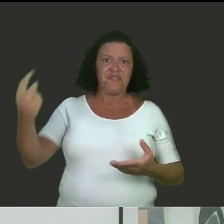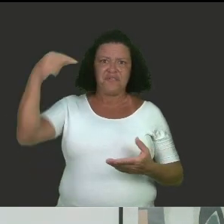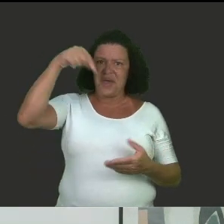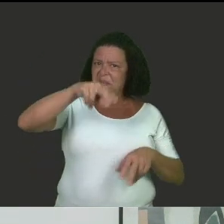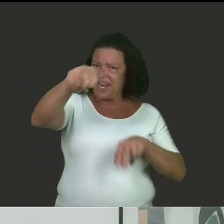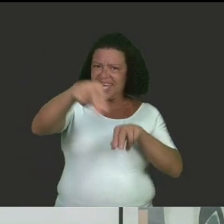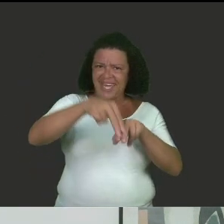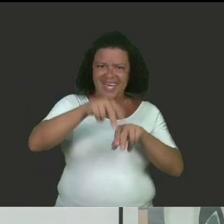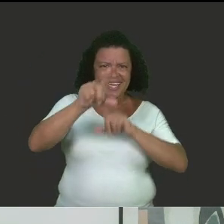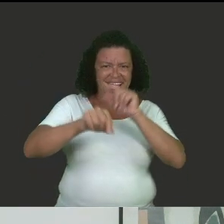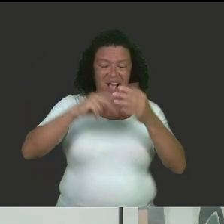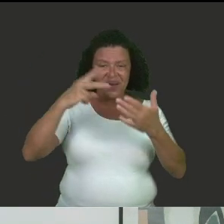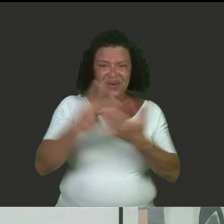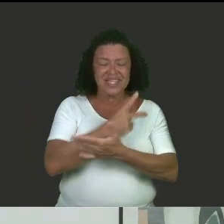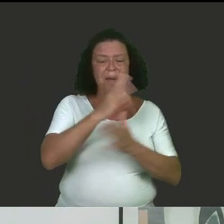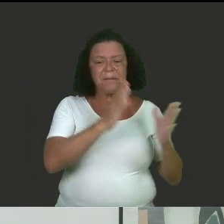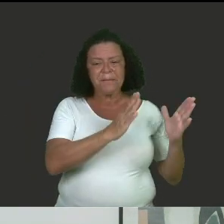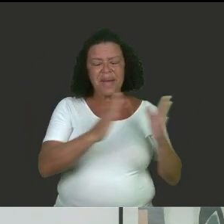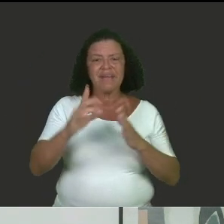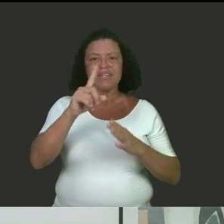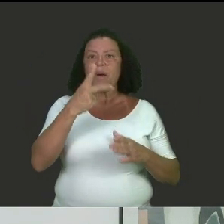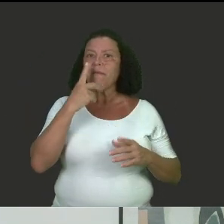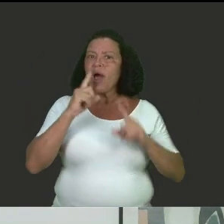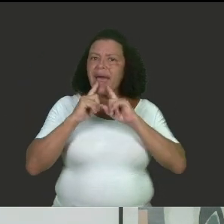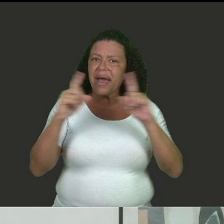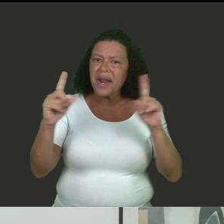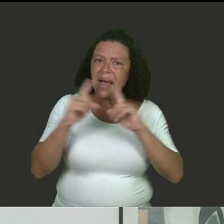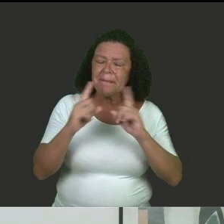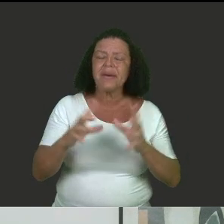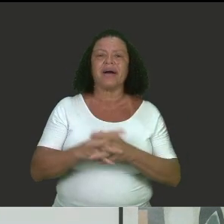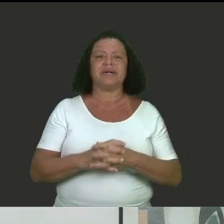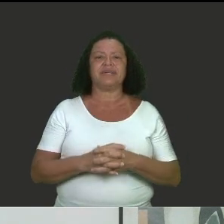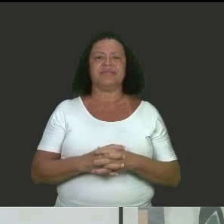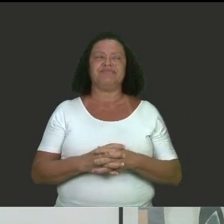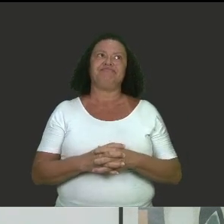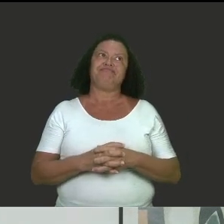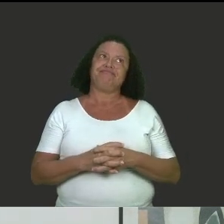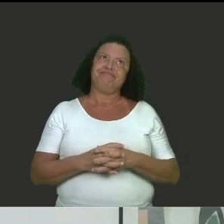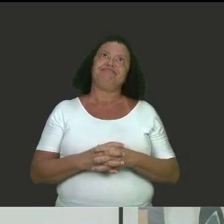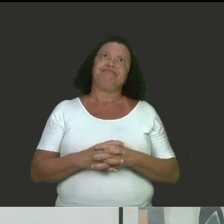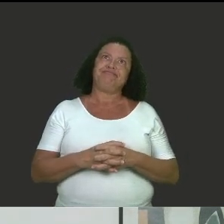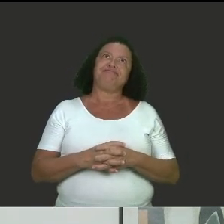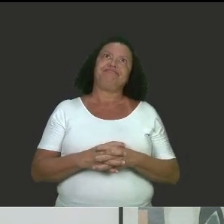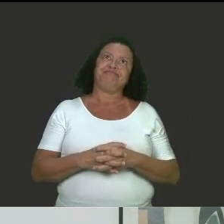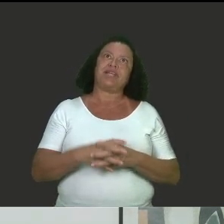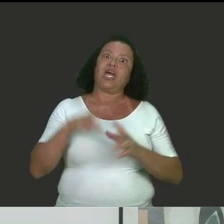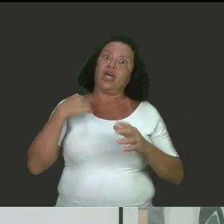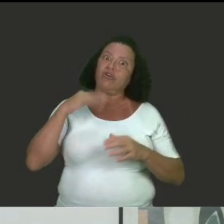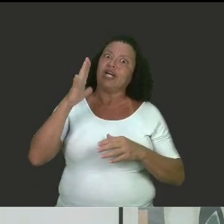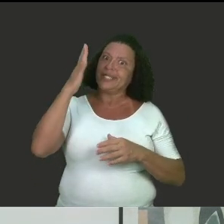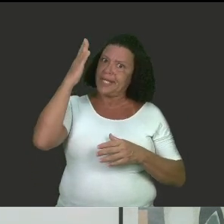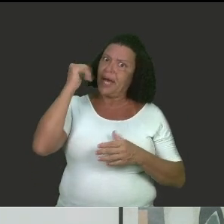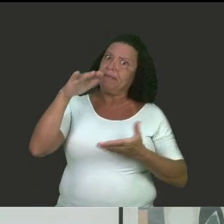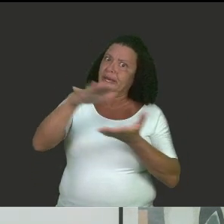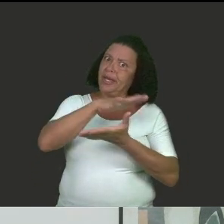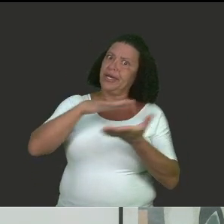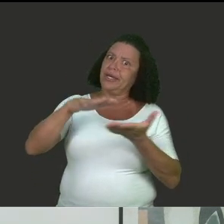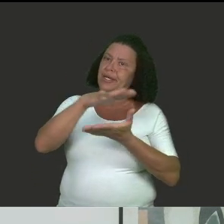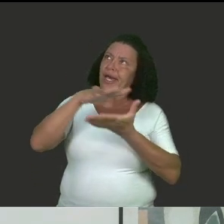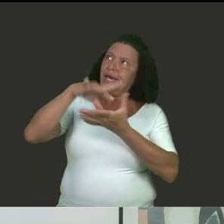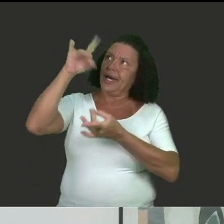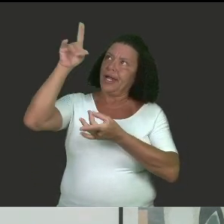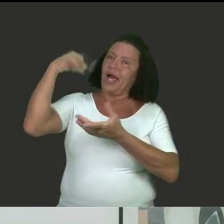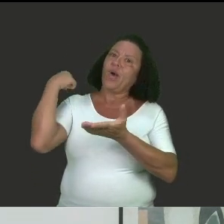tudo que a gente passa, a gente não pode reclamar, porque a gente foi conivente com isso lá no plano espiritual, né? À exceção